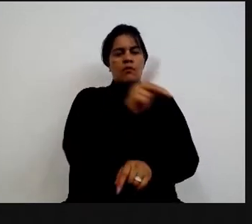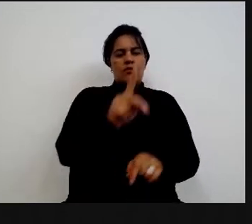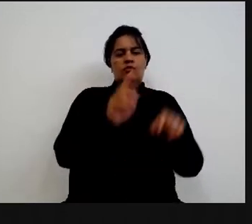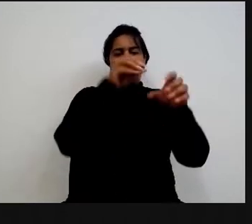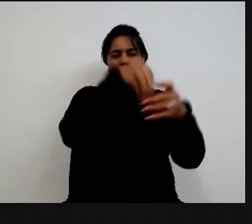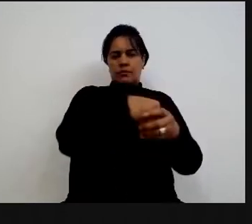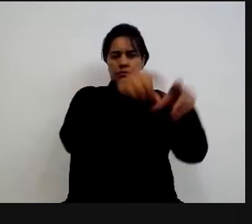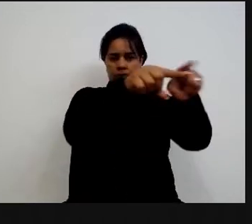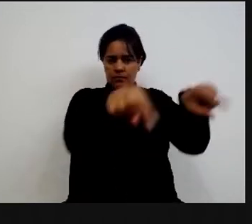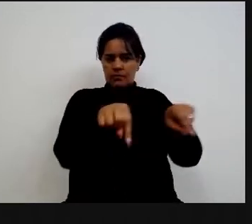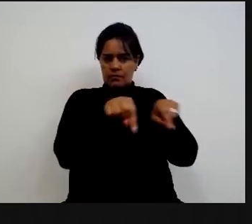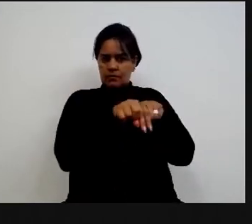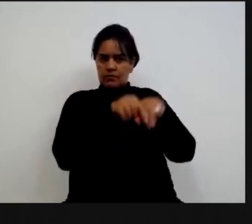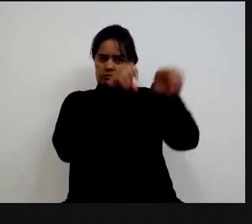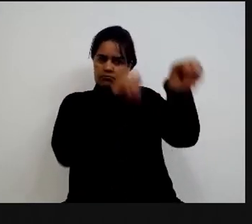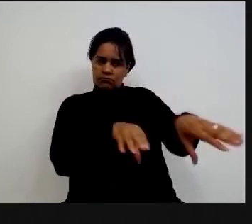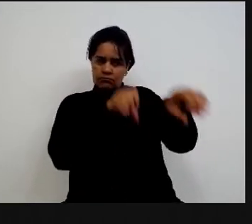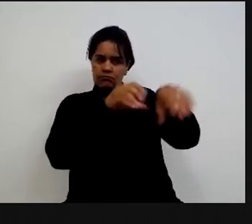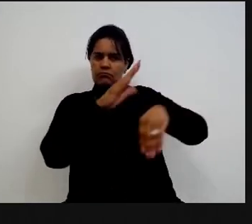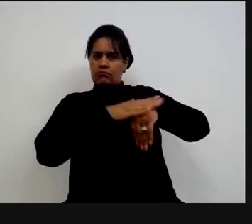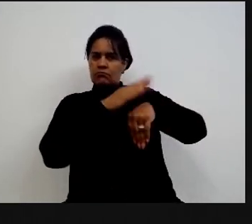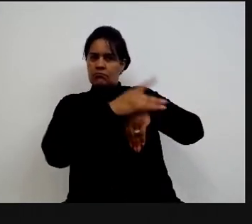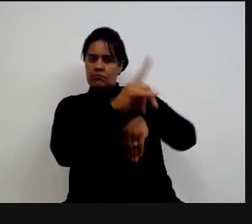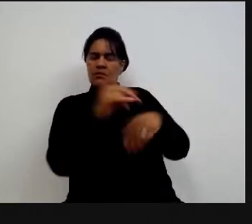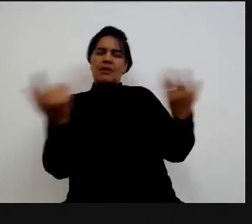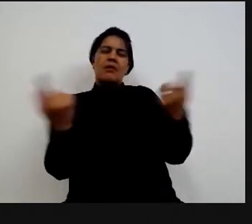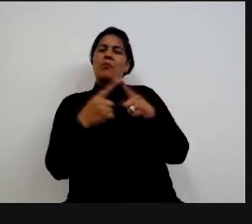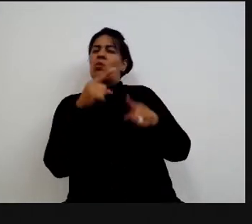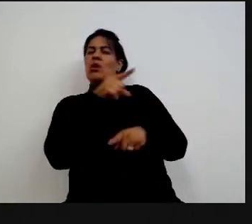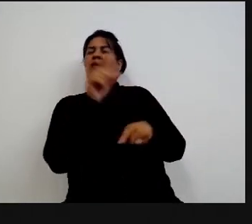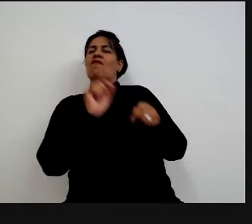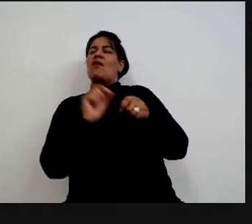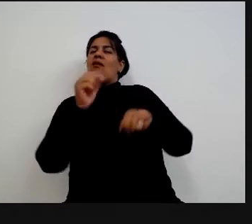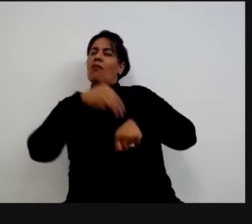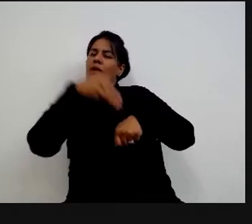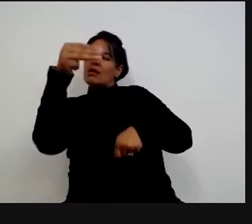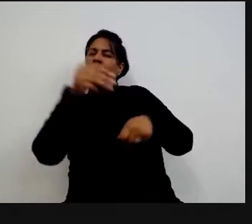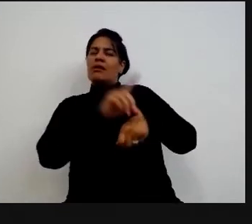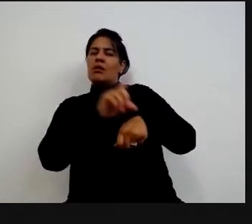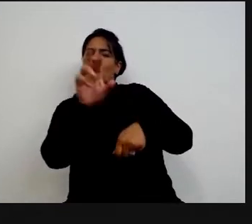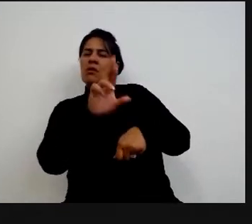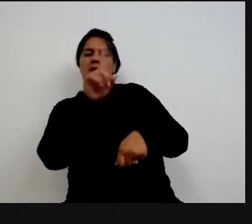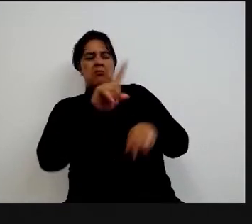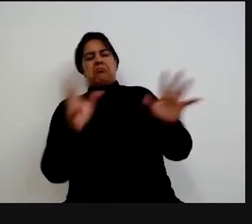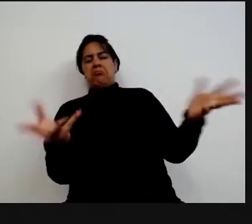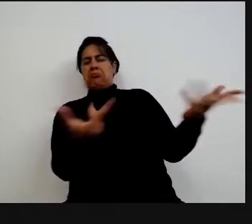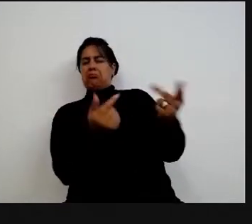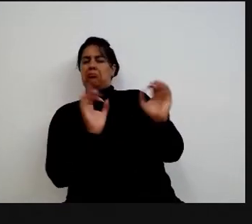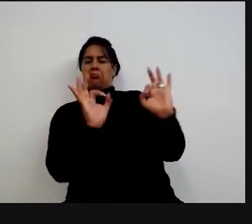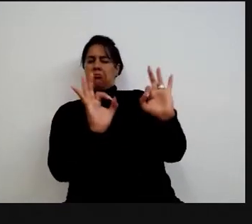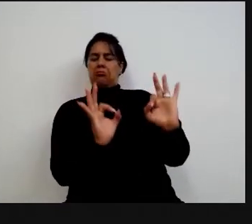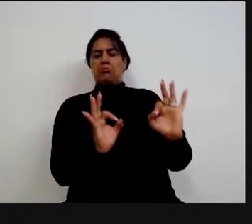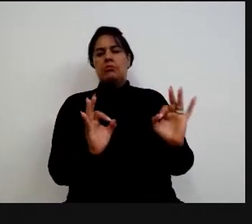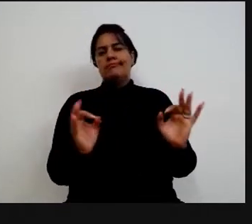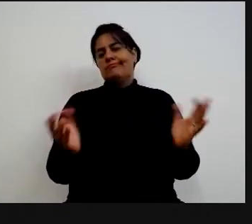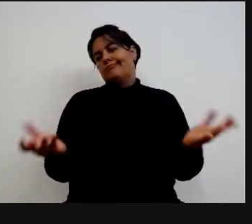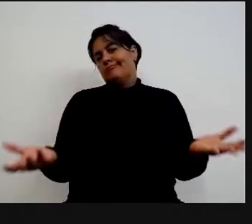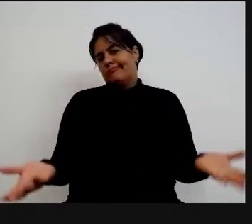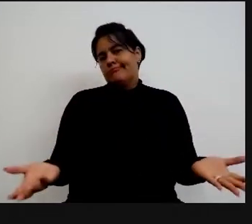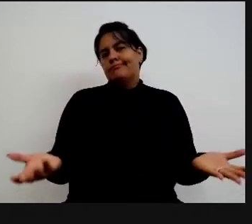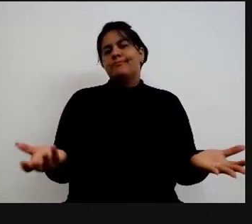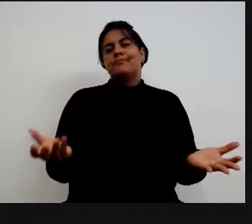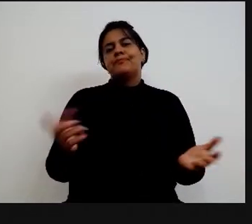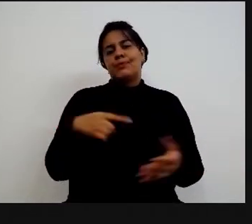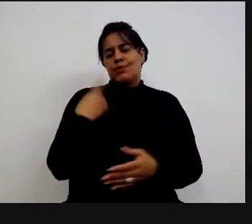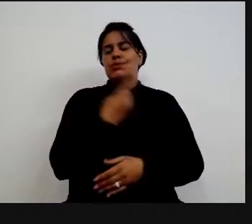ele que se vire ali achando que, porque ele fez um mestrado, doutorado, ele é o melhor professor do mundo, né? E aí é o que sofre